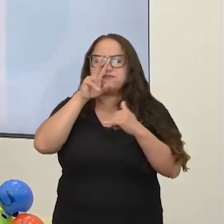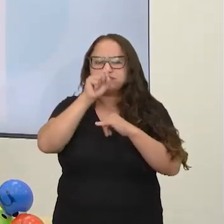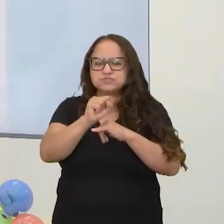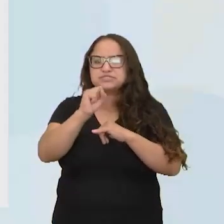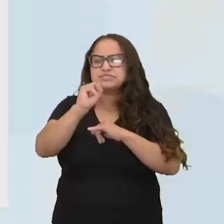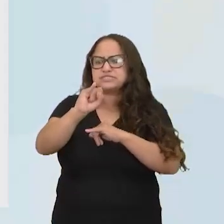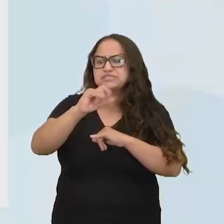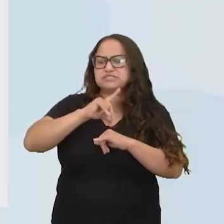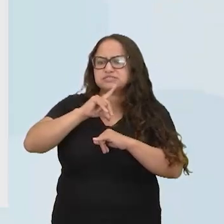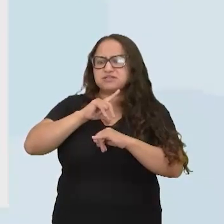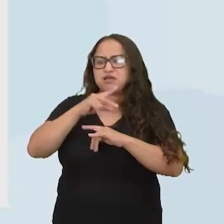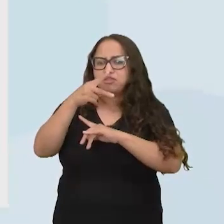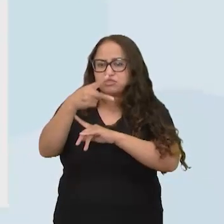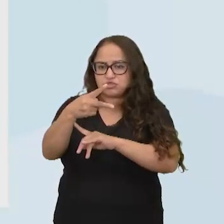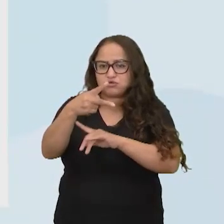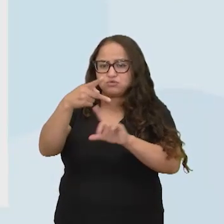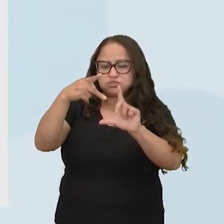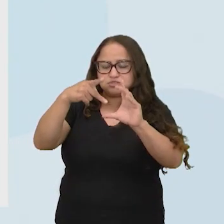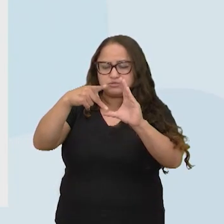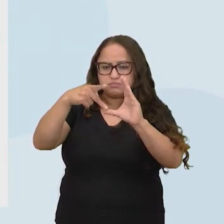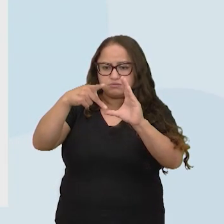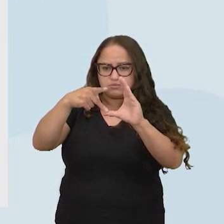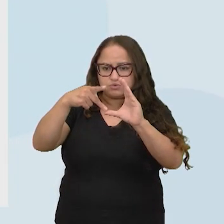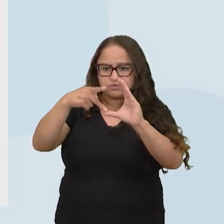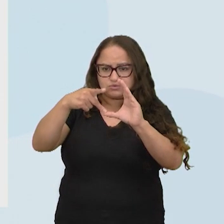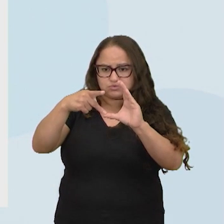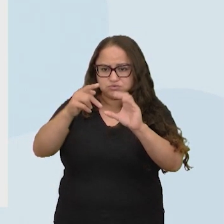aqui, ó, dois prótons aqui, né?